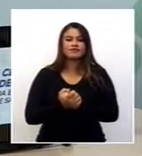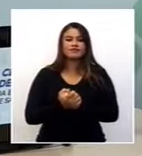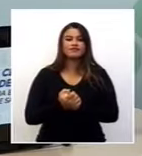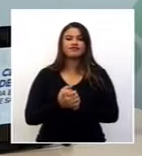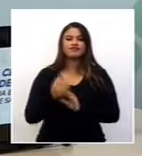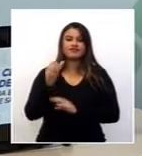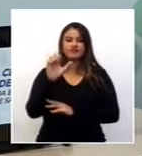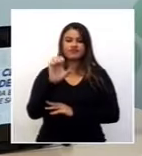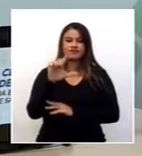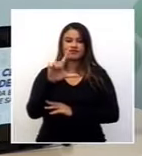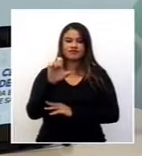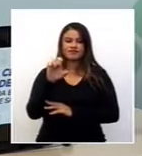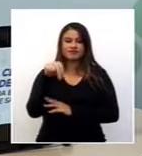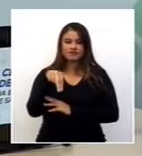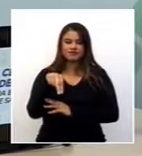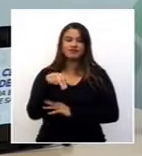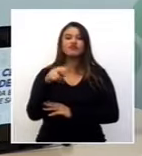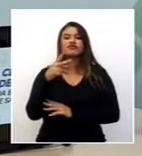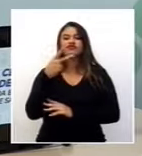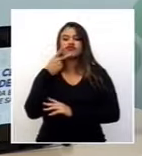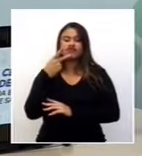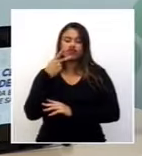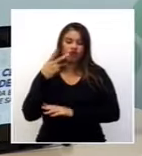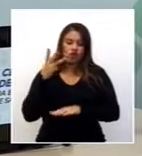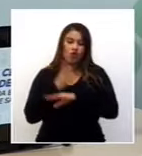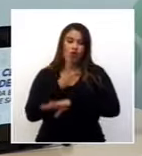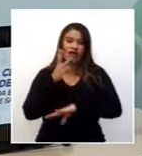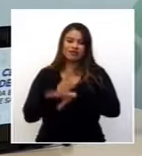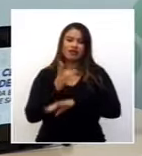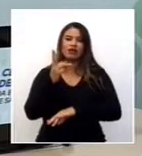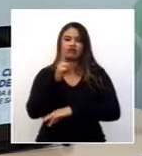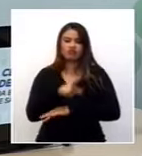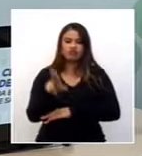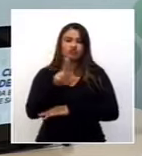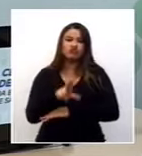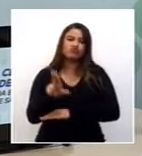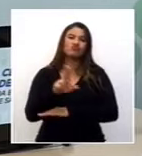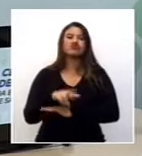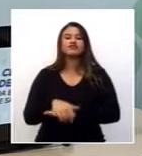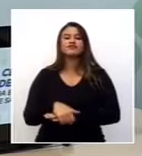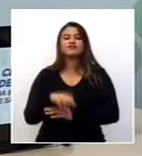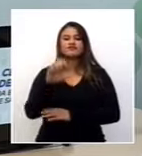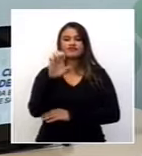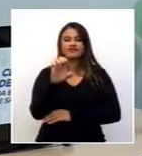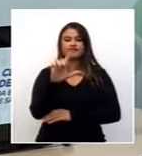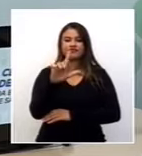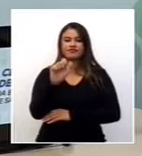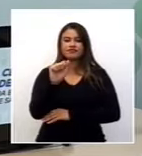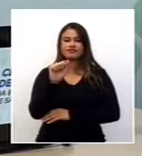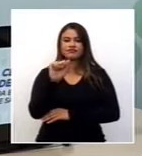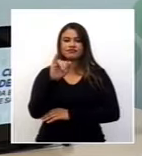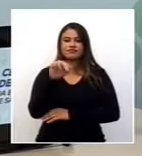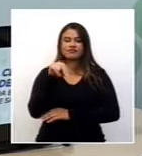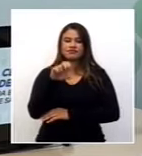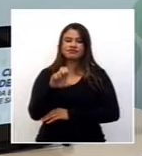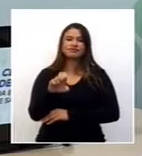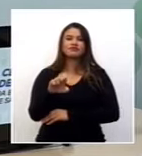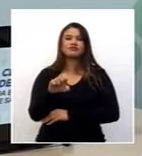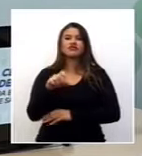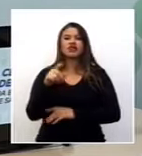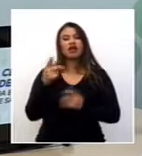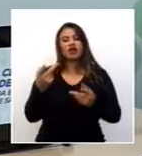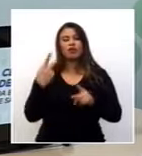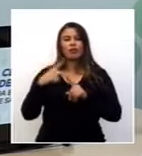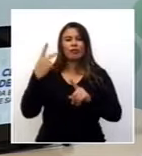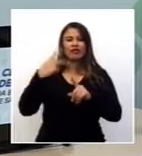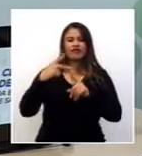A Ellen fala do WhatsApp, a professora Hermani, a plataforma Ken,